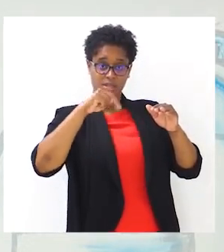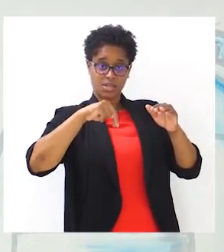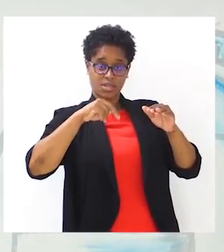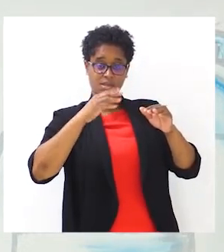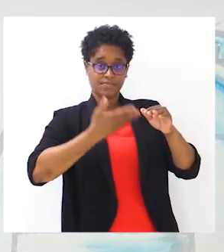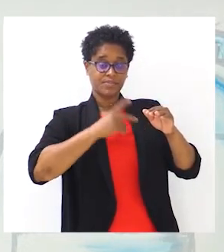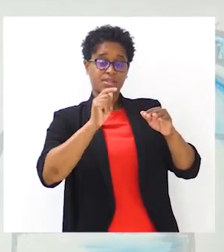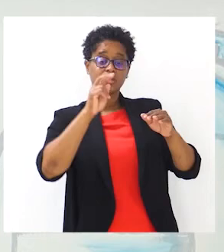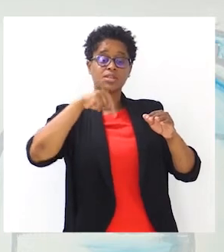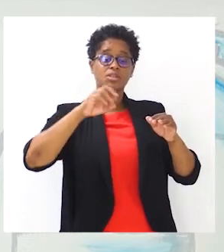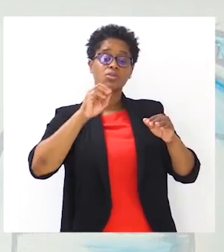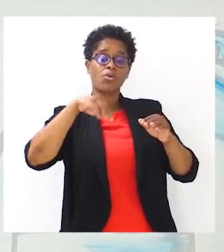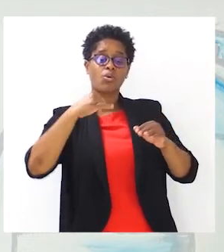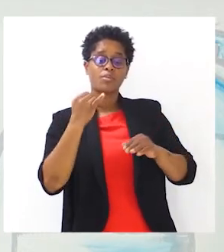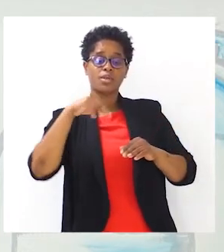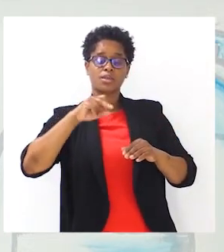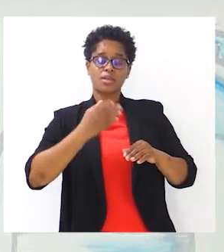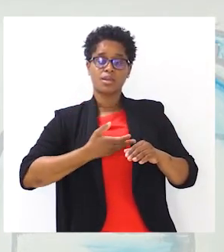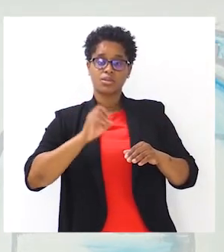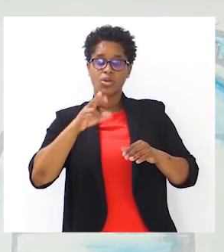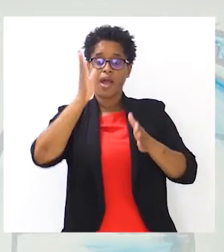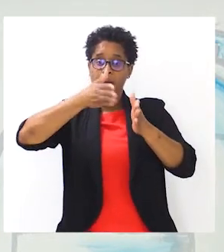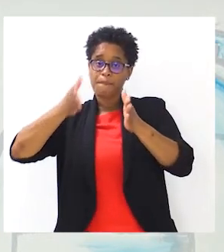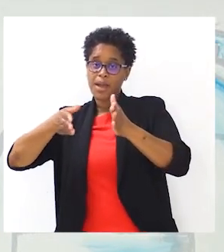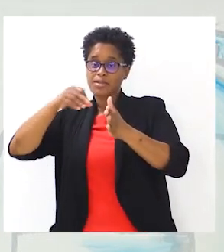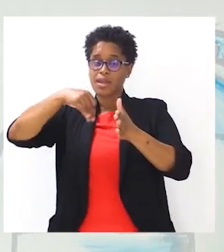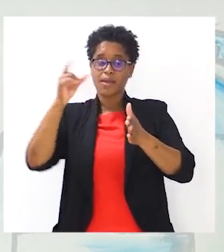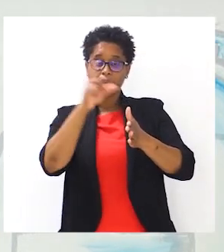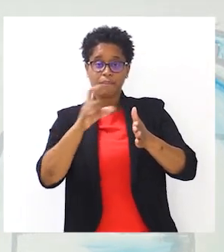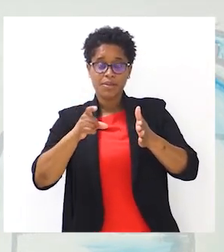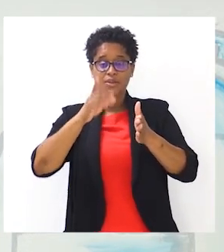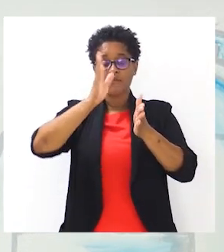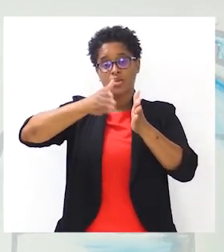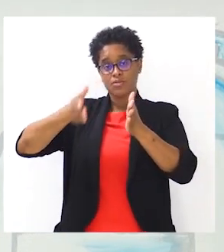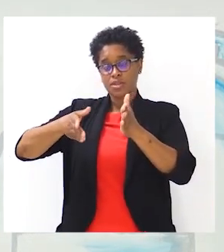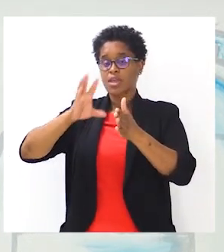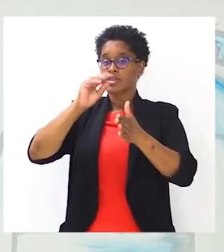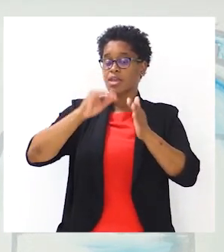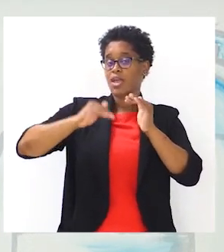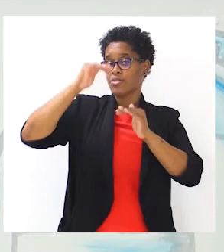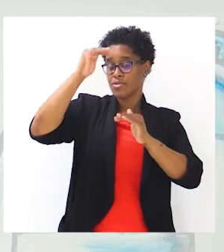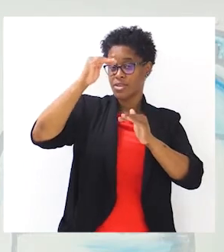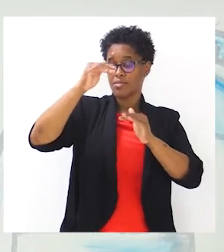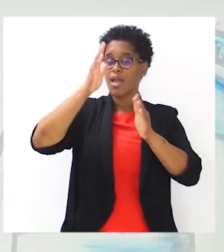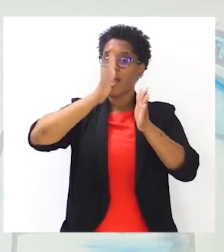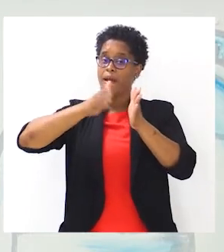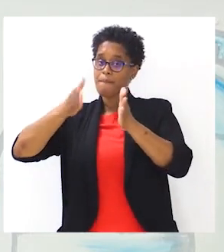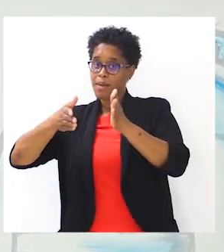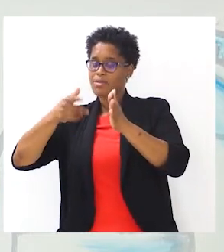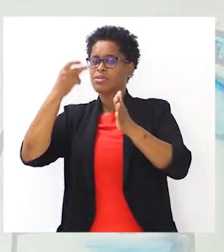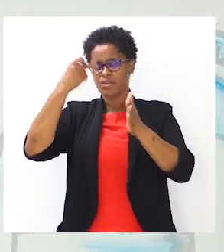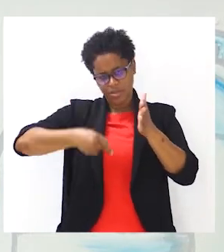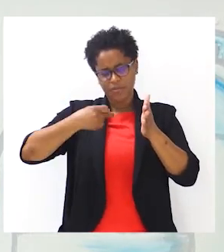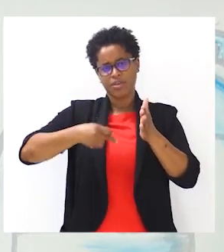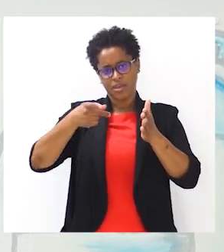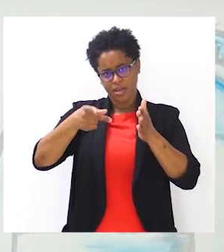que a pizza foi dividida. E o 10 que está aqui em cima são as partes que ainda